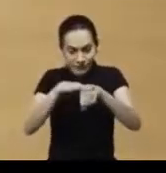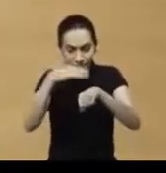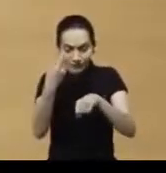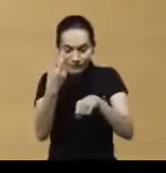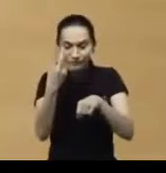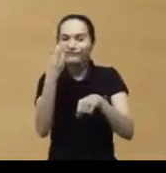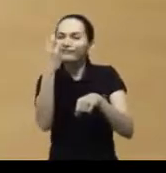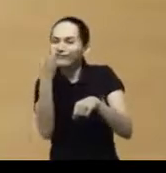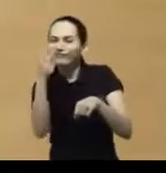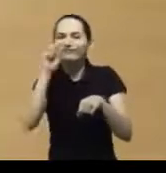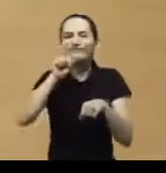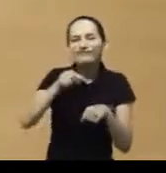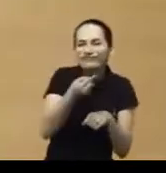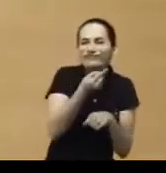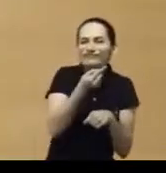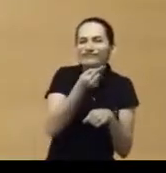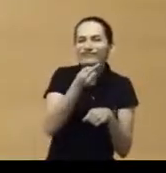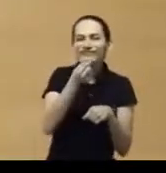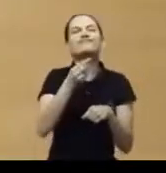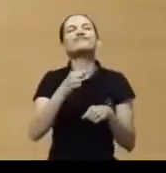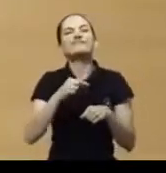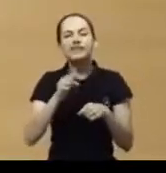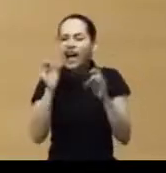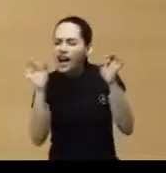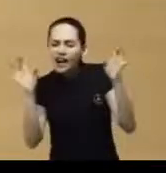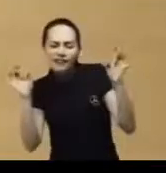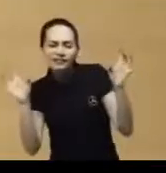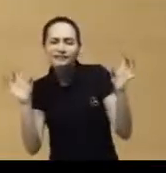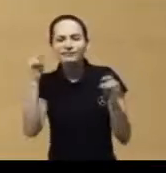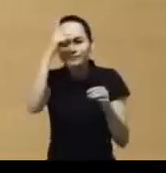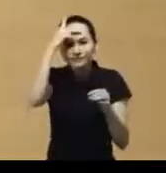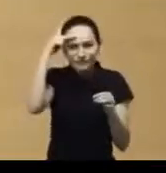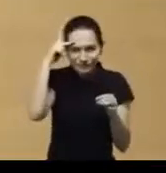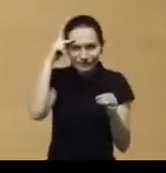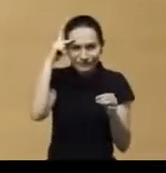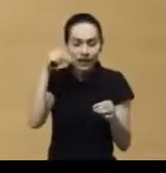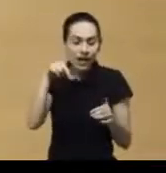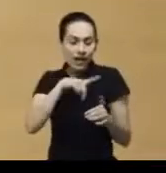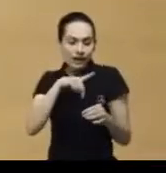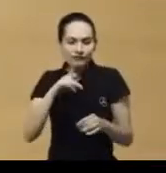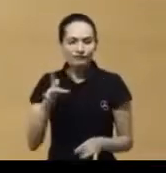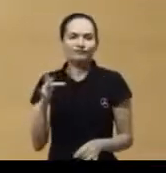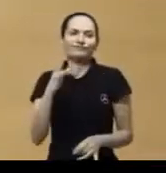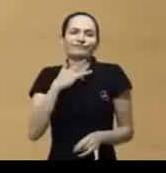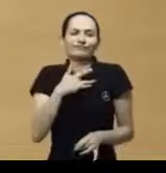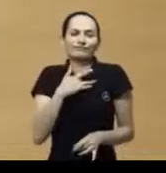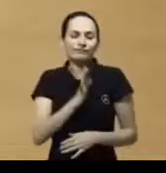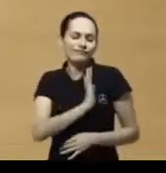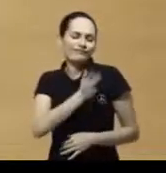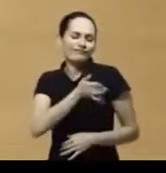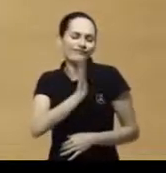indiretos cada um de nós tem a paixão pela estrela e nossos corações isso nos faz